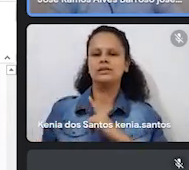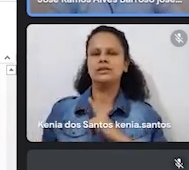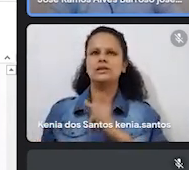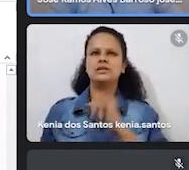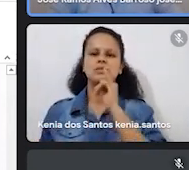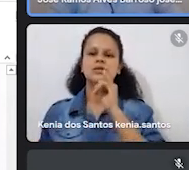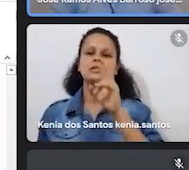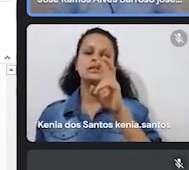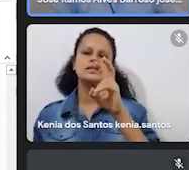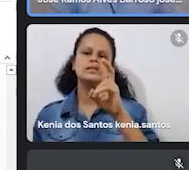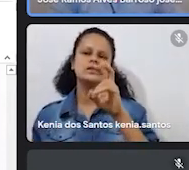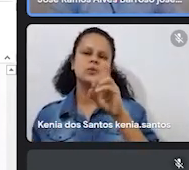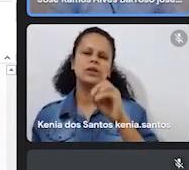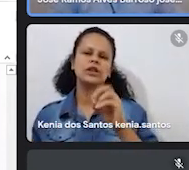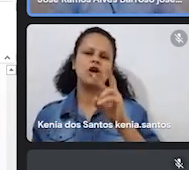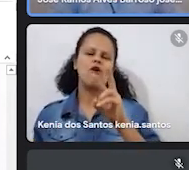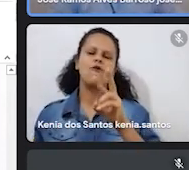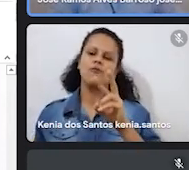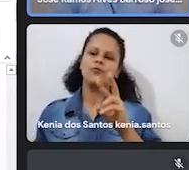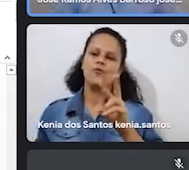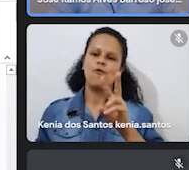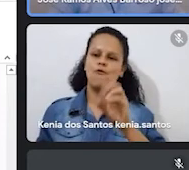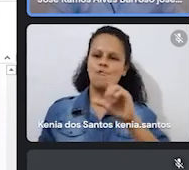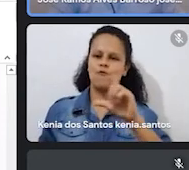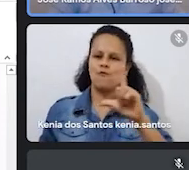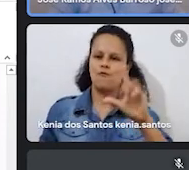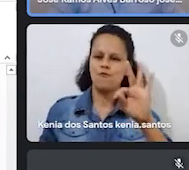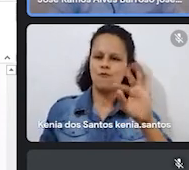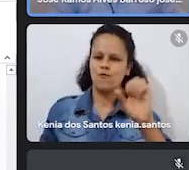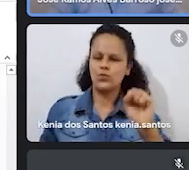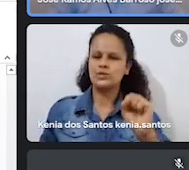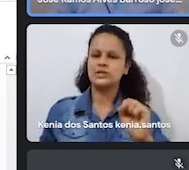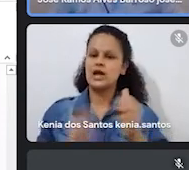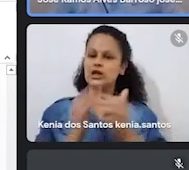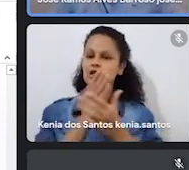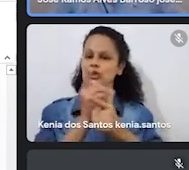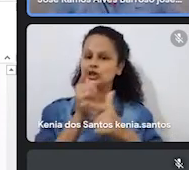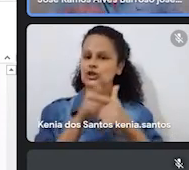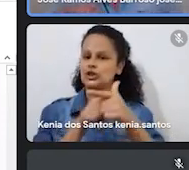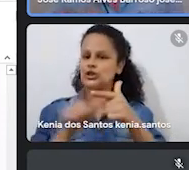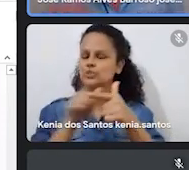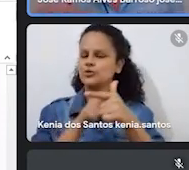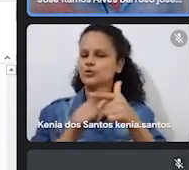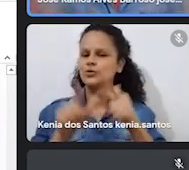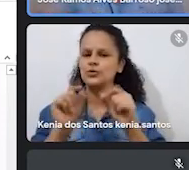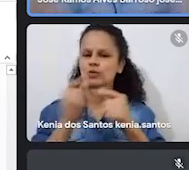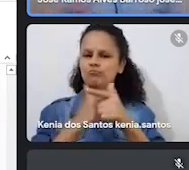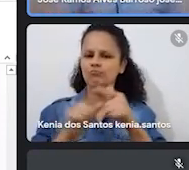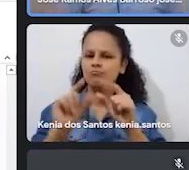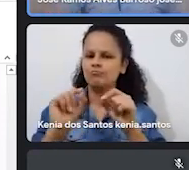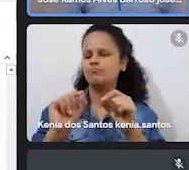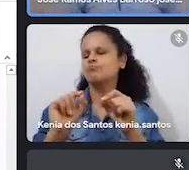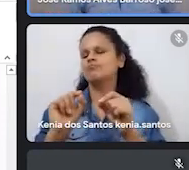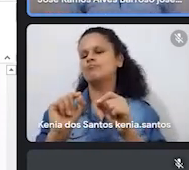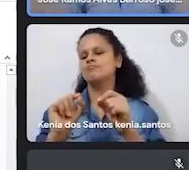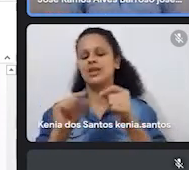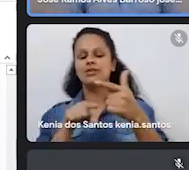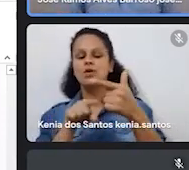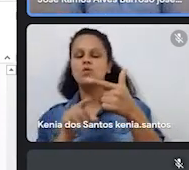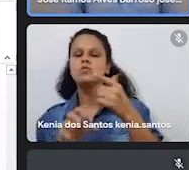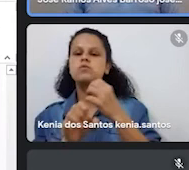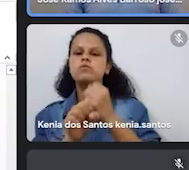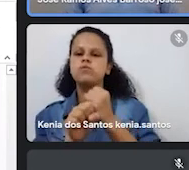volts e dividir por 2.000, eu vou ter o quê? 25 miliamperes. Então, não tem problema nenhum. É